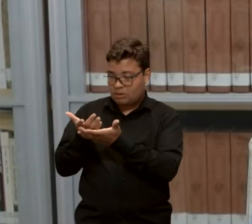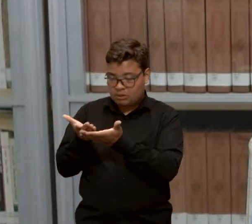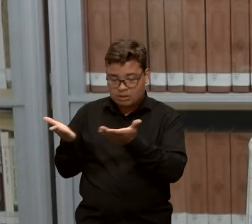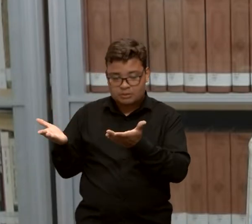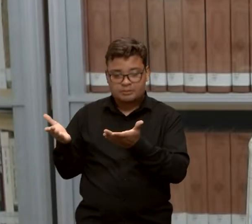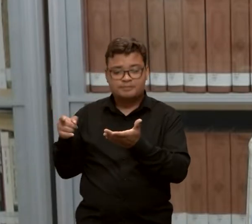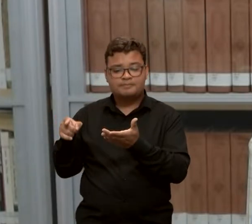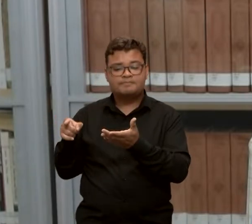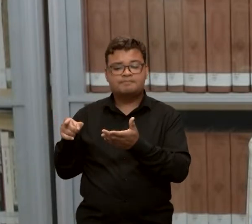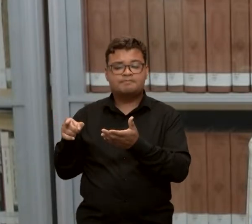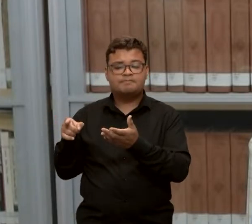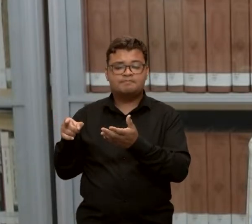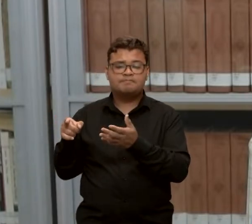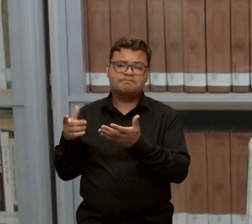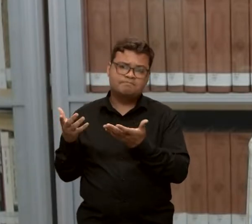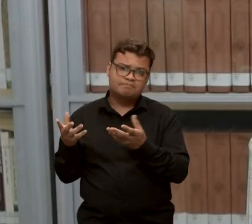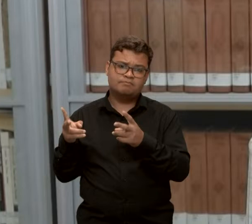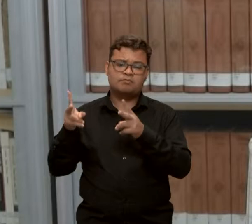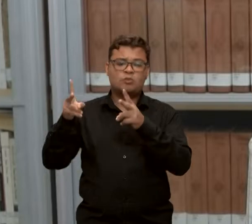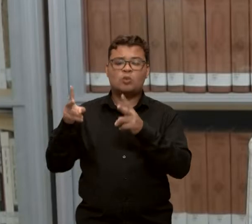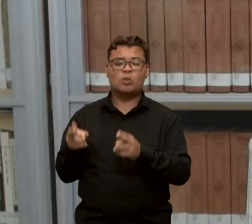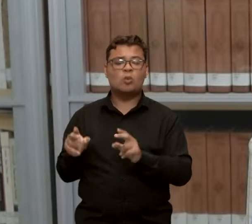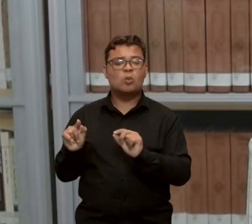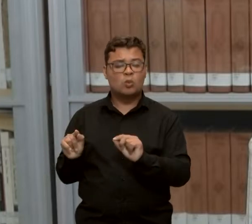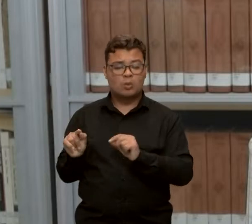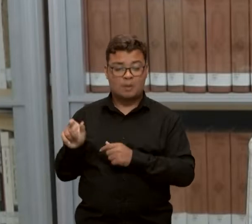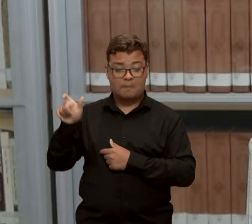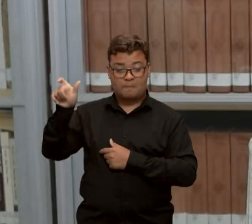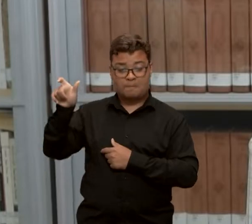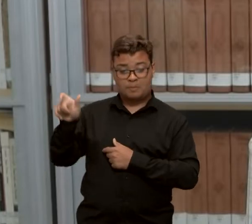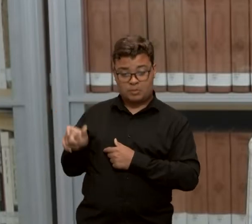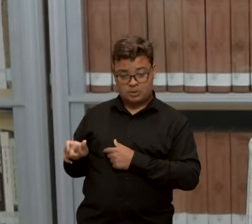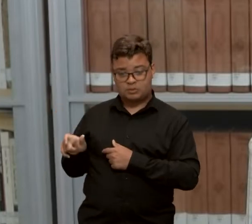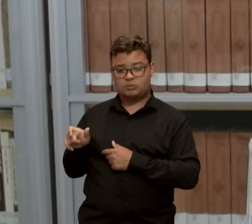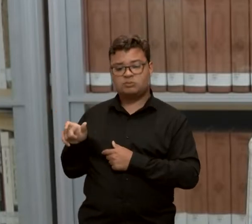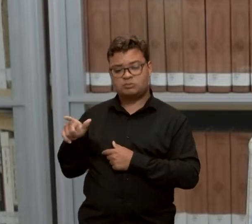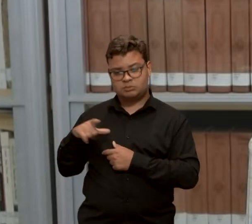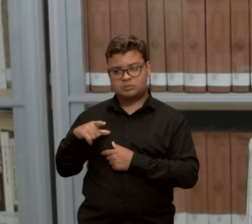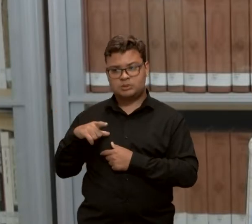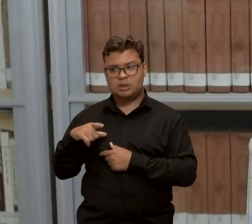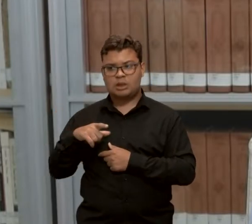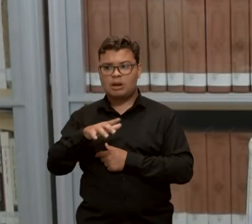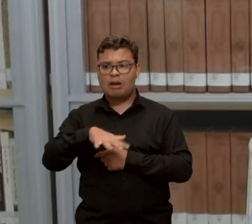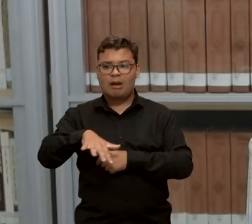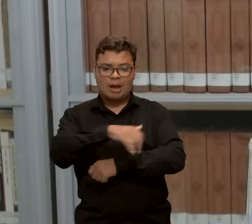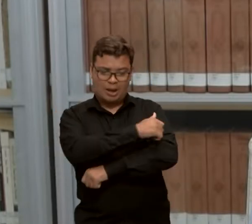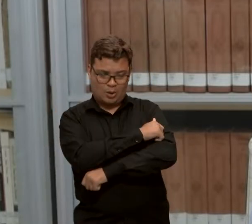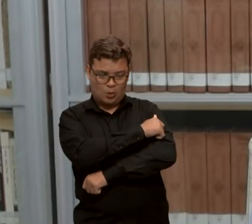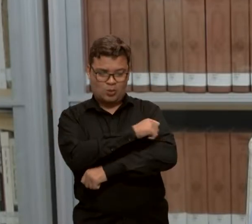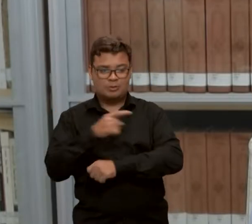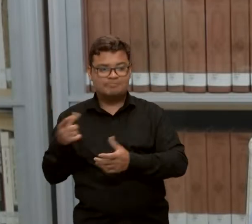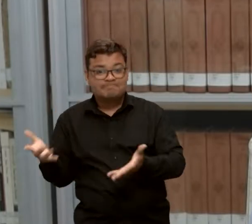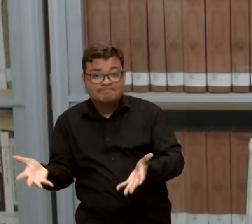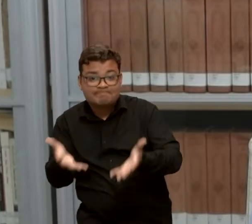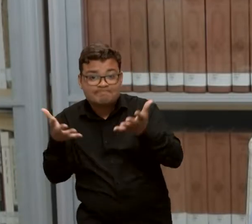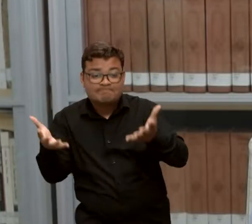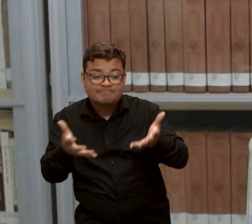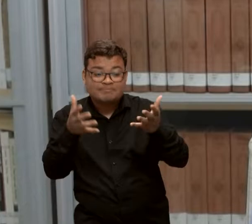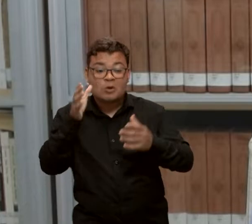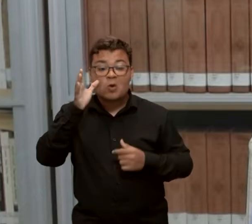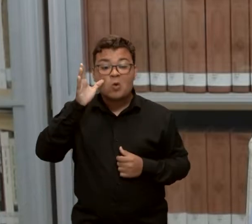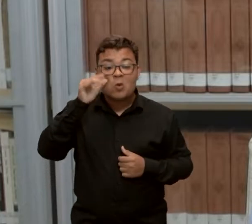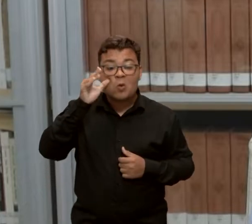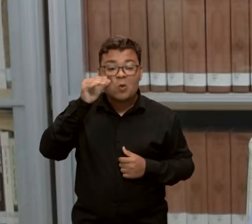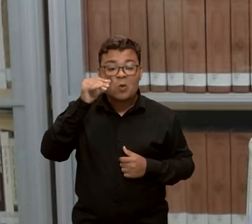como muito mais uma pessoa que vai despertando nos alunos a sede do conhecimento, o desejo